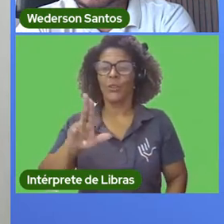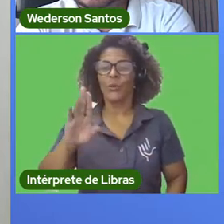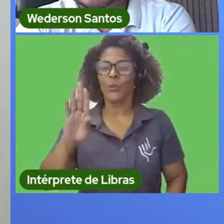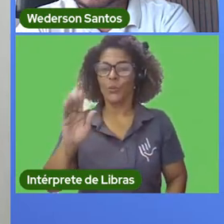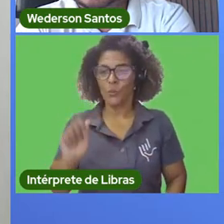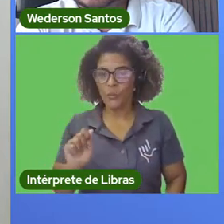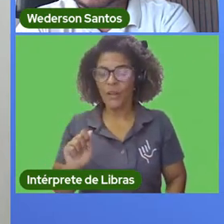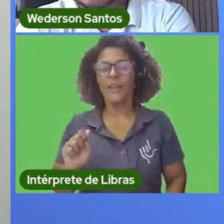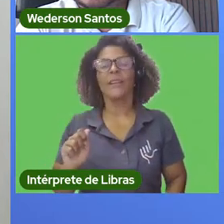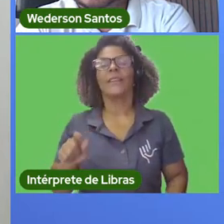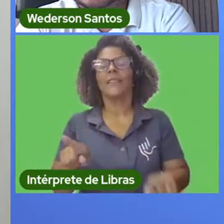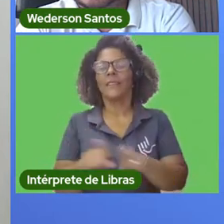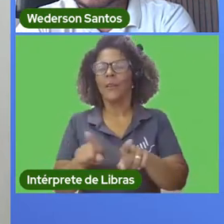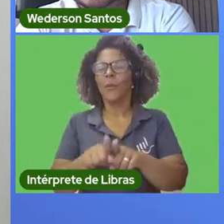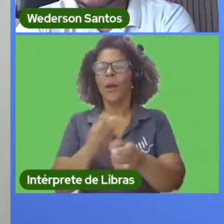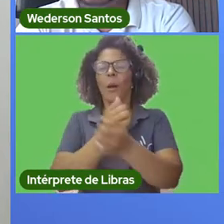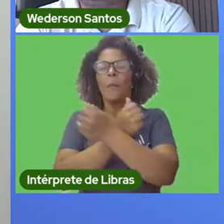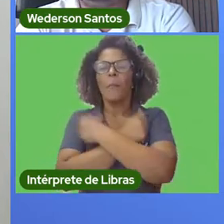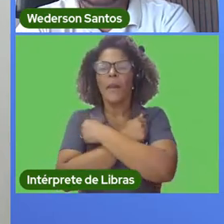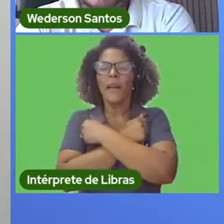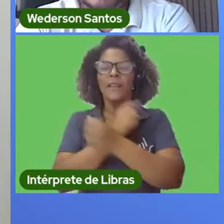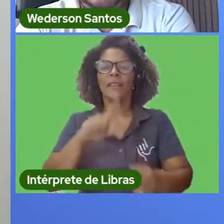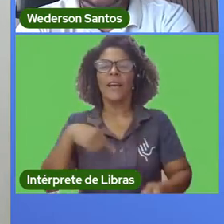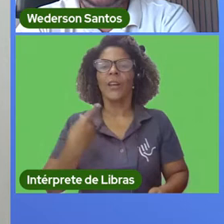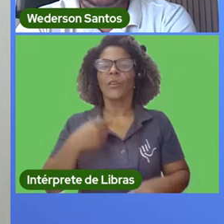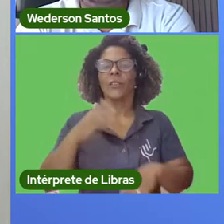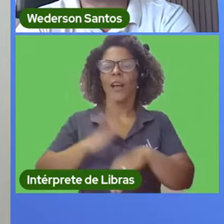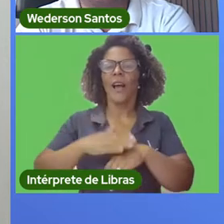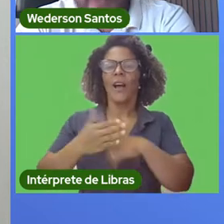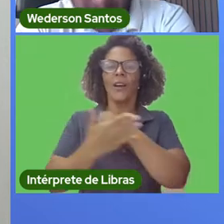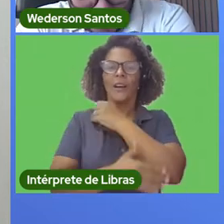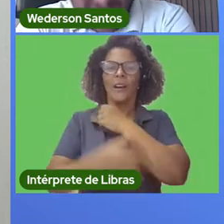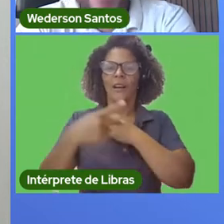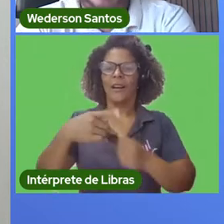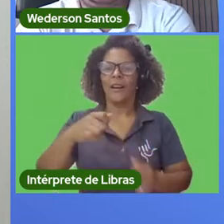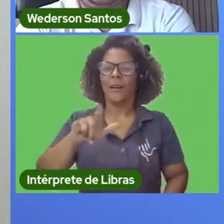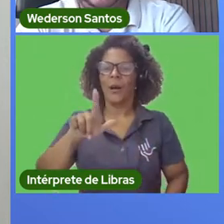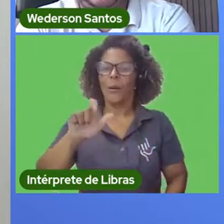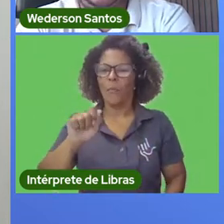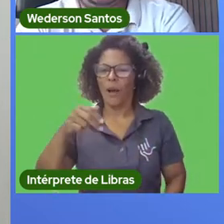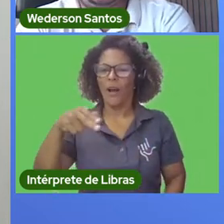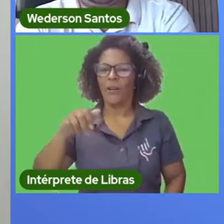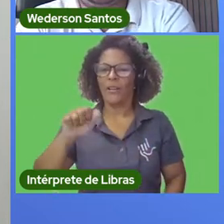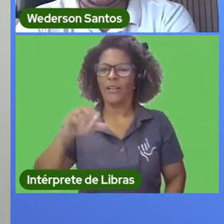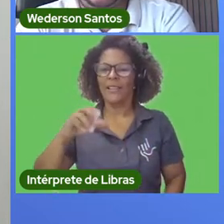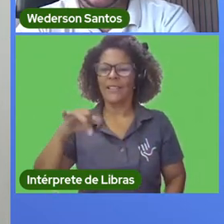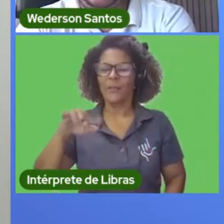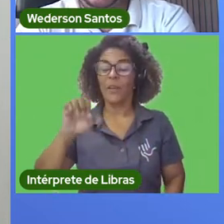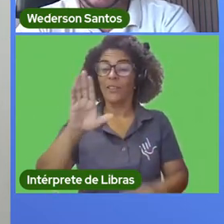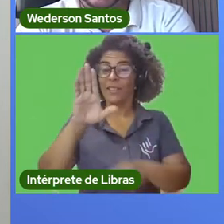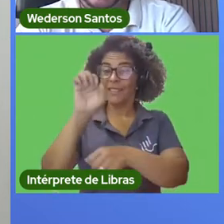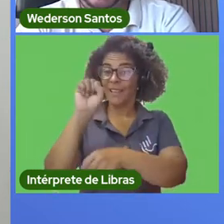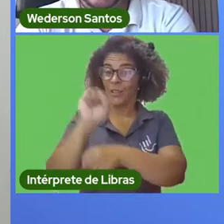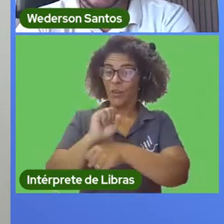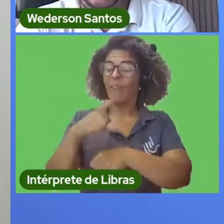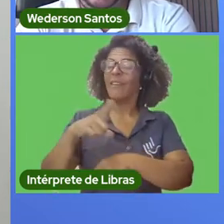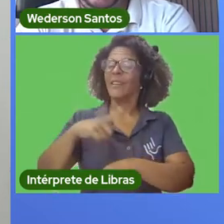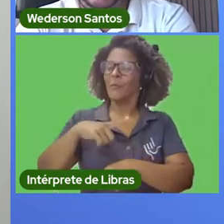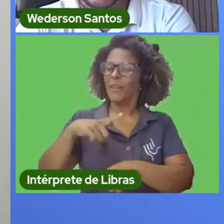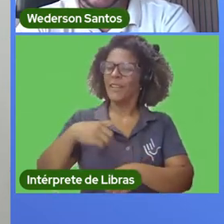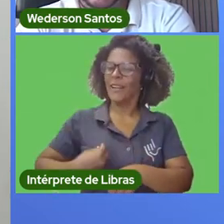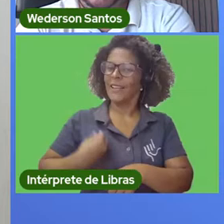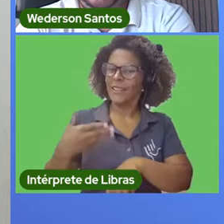também para dar um abraço para a nossa autodefensora, Paula Nascimento, que está aqui, autodefensora estadual, que está aqui conosco,